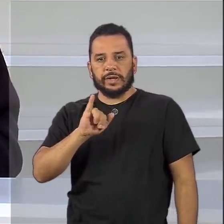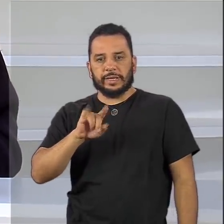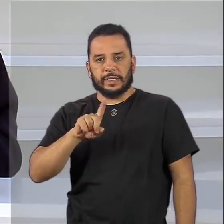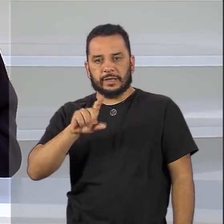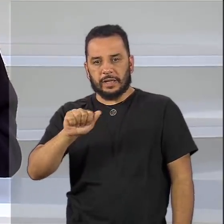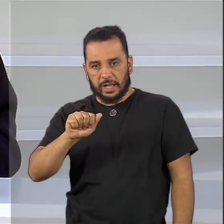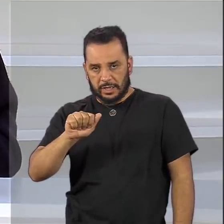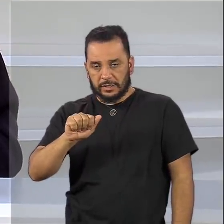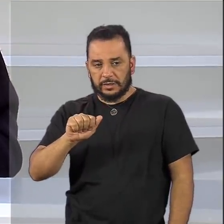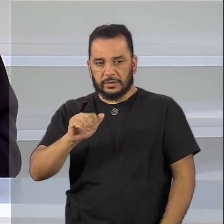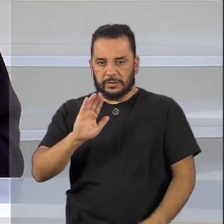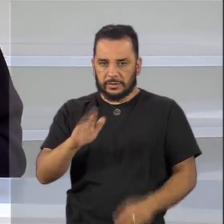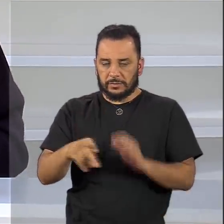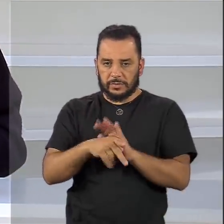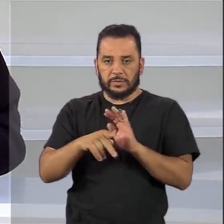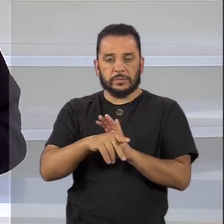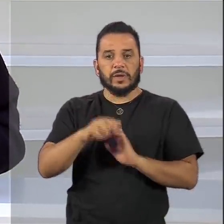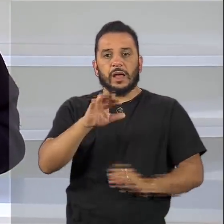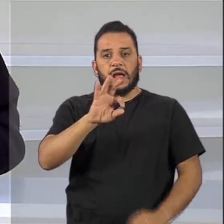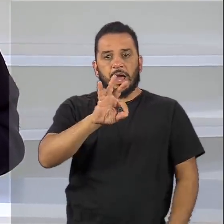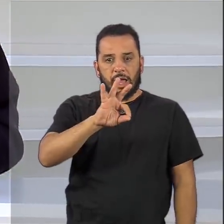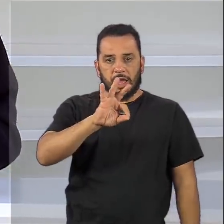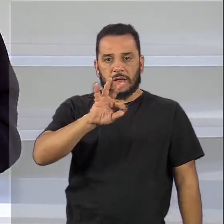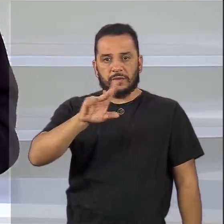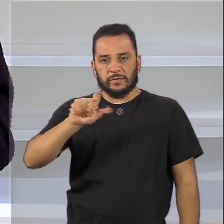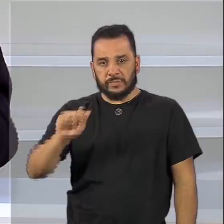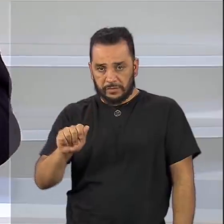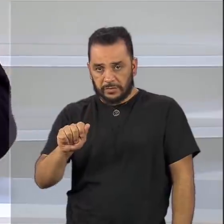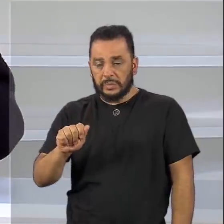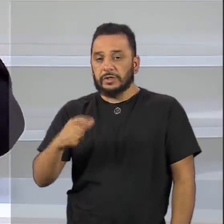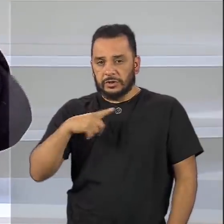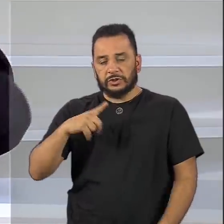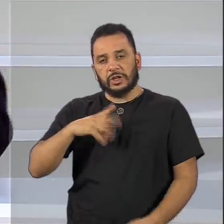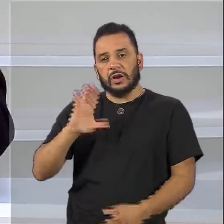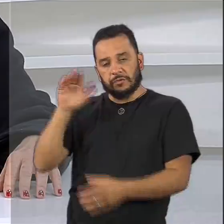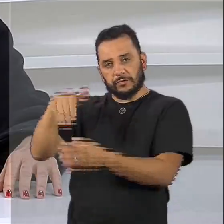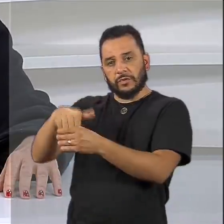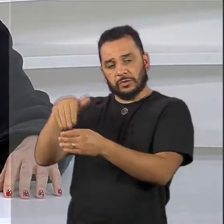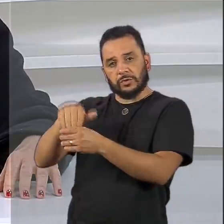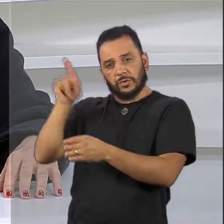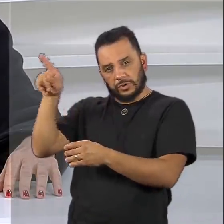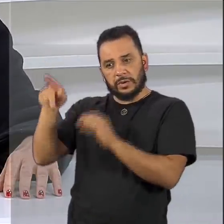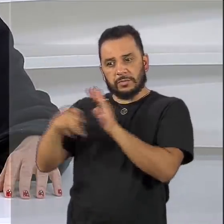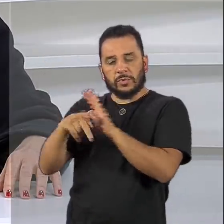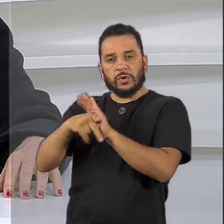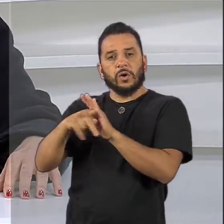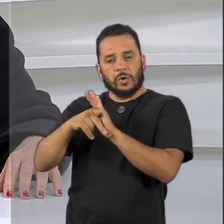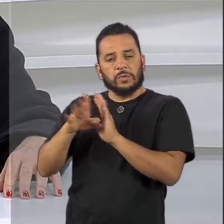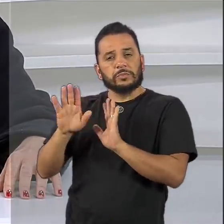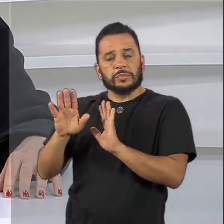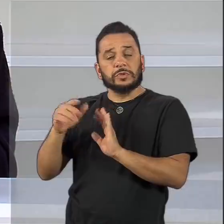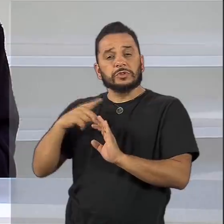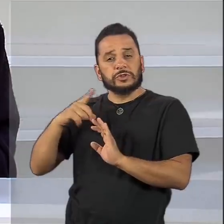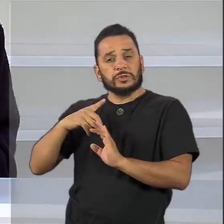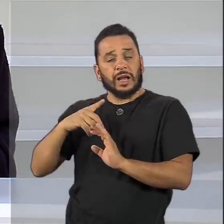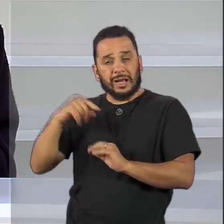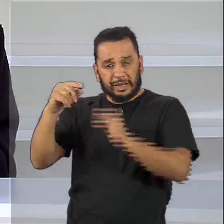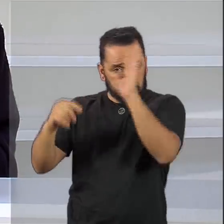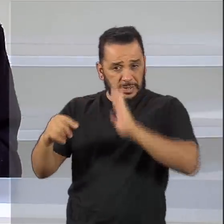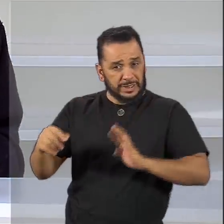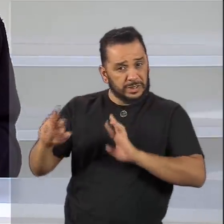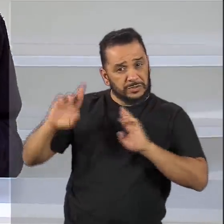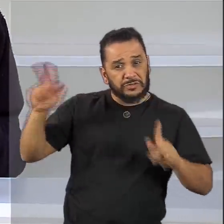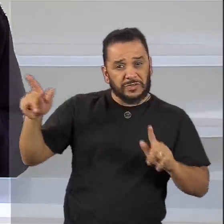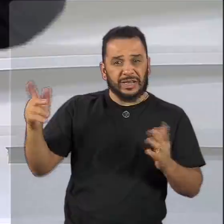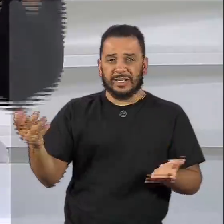Flórida votou no Trump. Todos os delegados da Flórida vão do Trump. Os outros 49% do voto foi para o lixo. É para o lixo. Não valeu nada. Isso no Brasil não tem a menor chance de